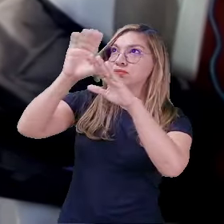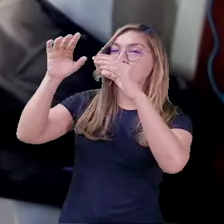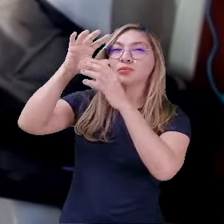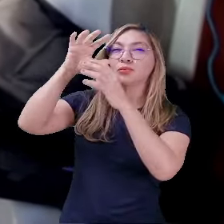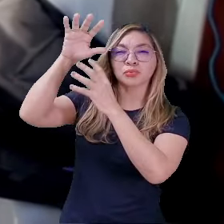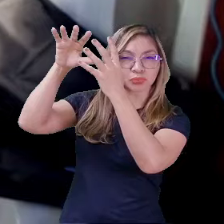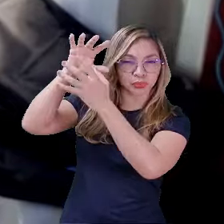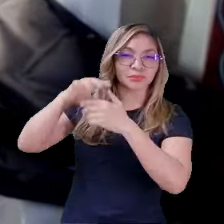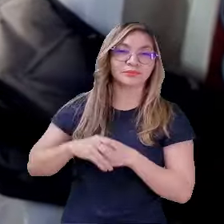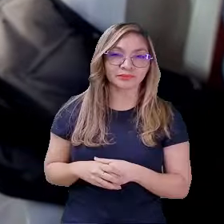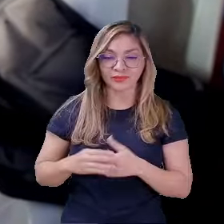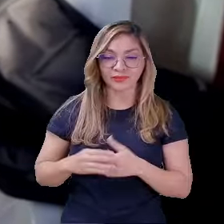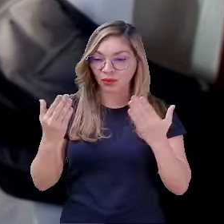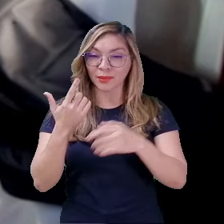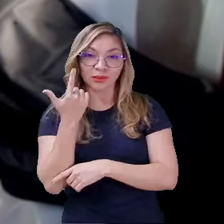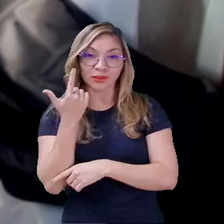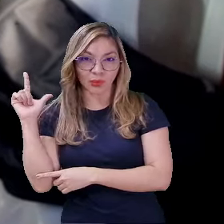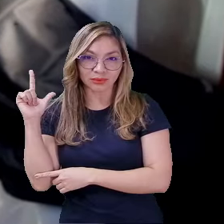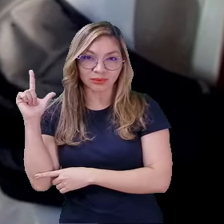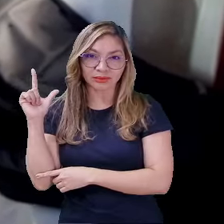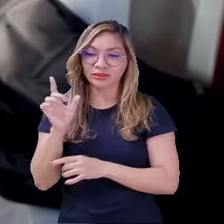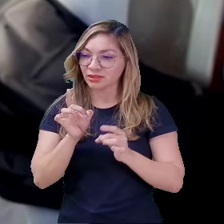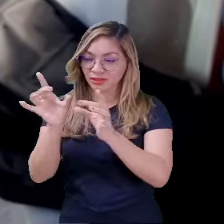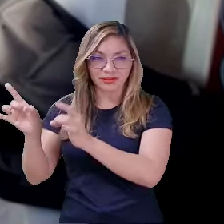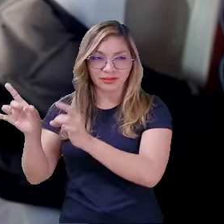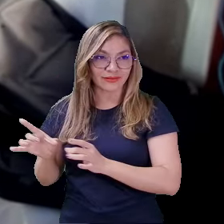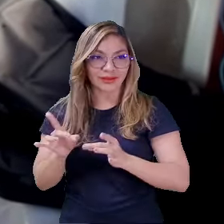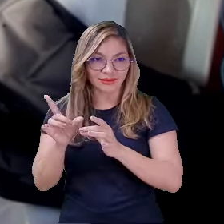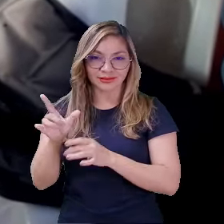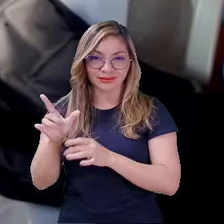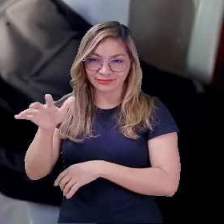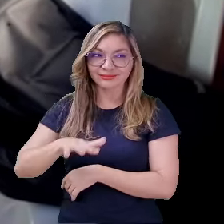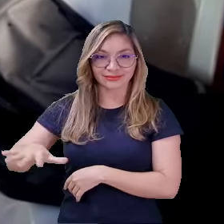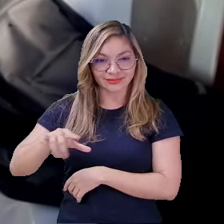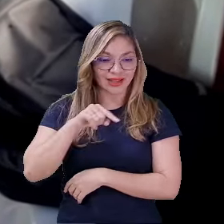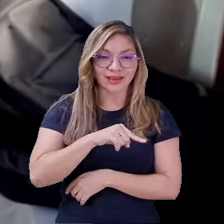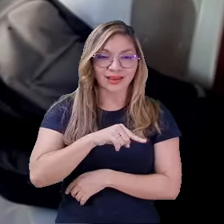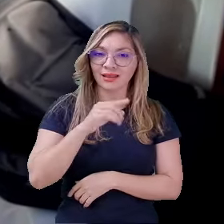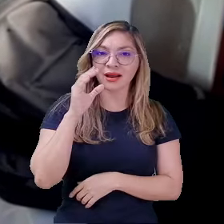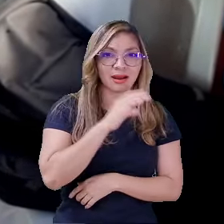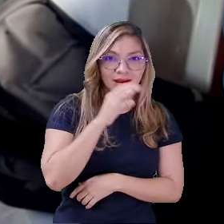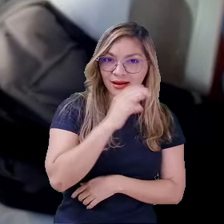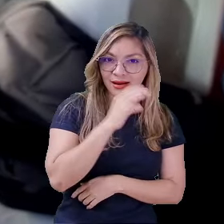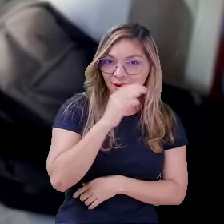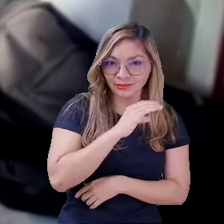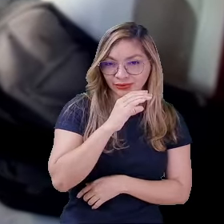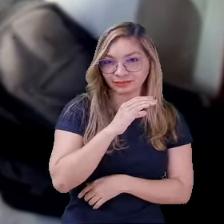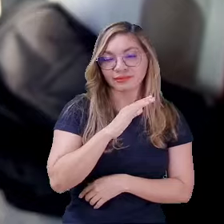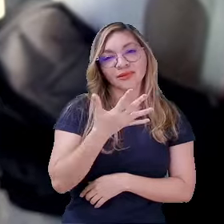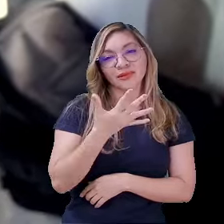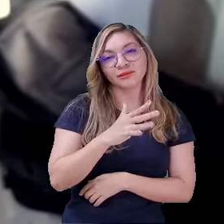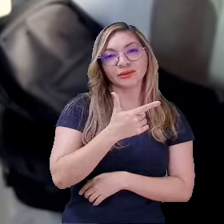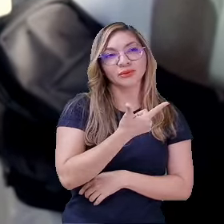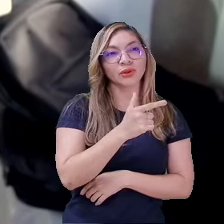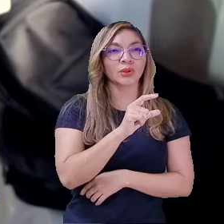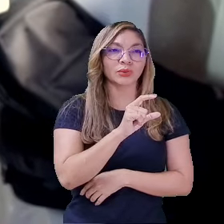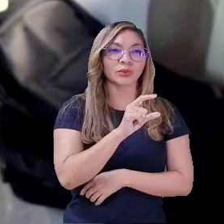comparado com as outras que o mercado disponibiliza hoje. Tem uma velocidade altíssima, em torno de 200 megas,